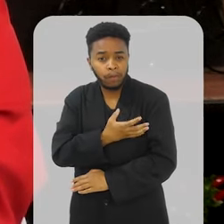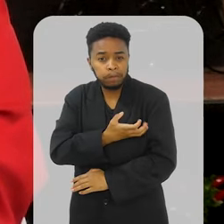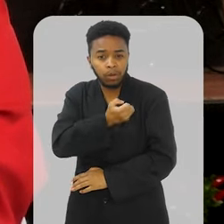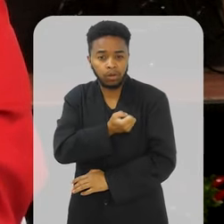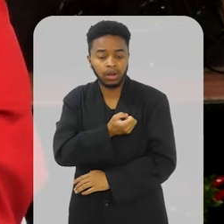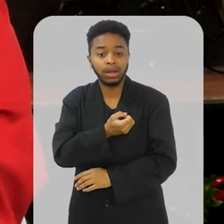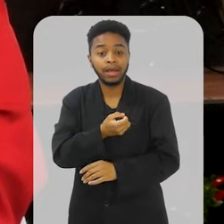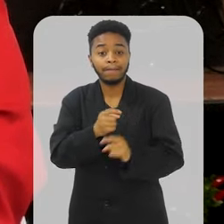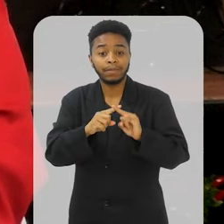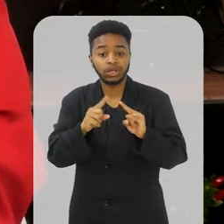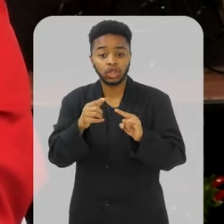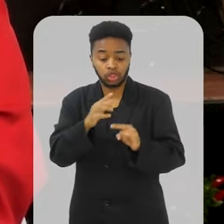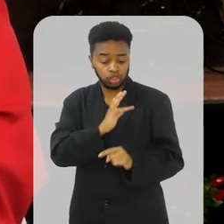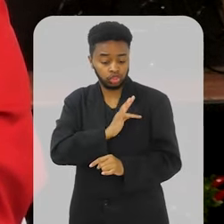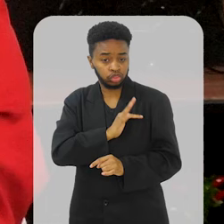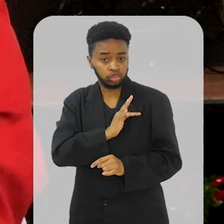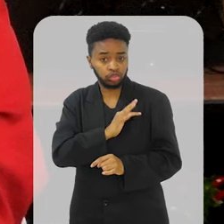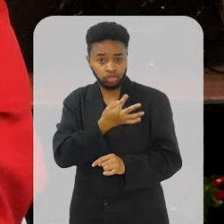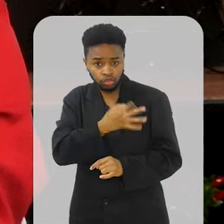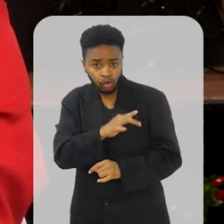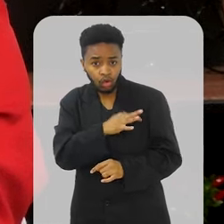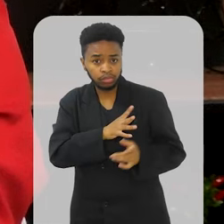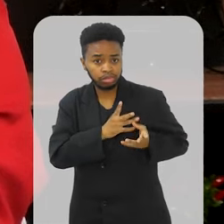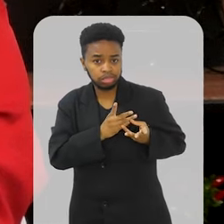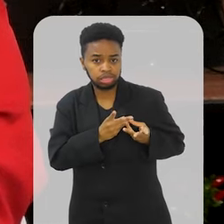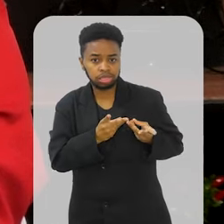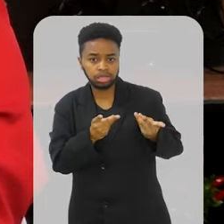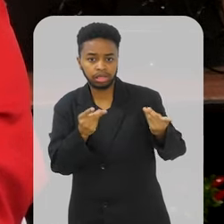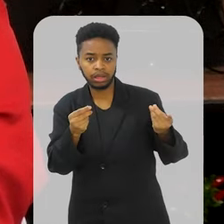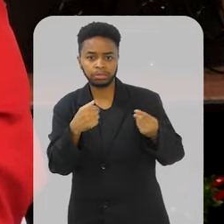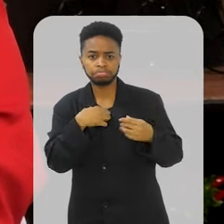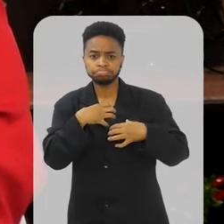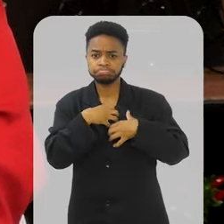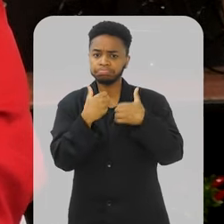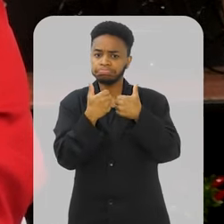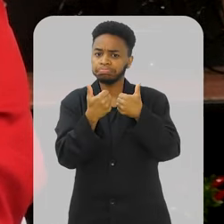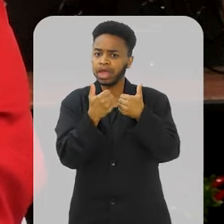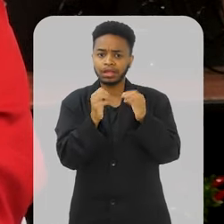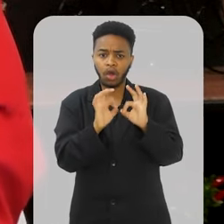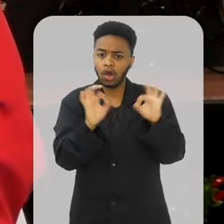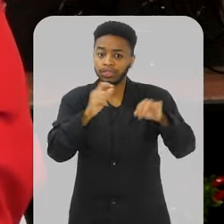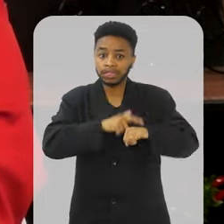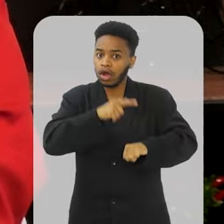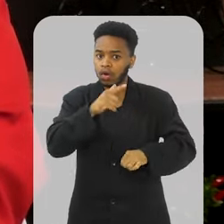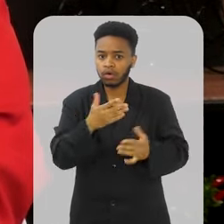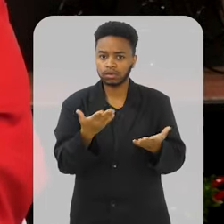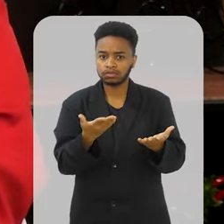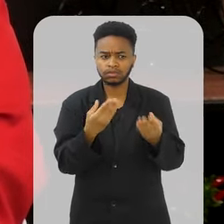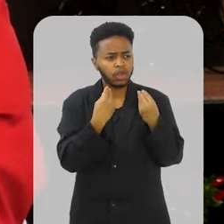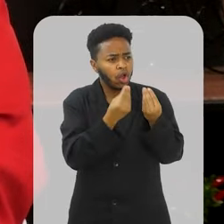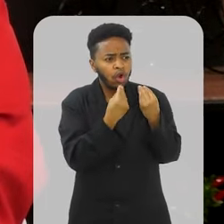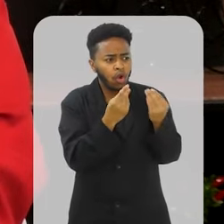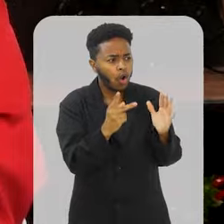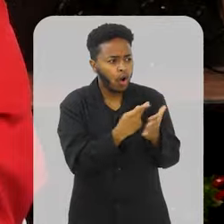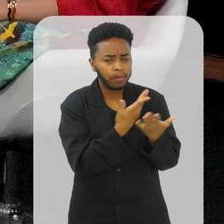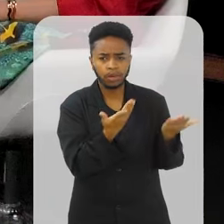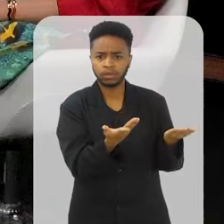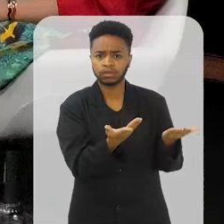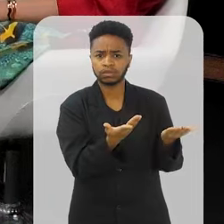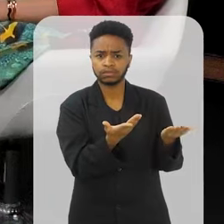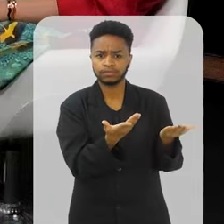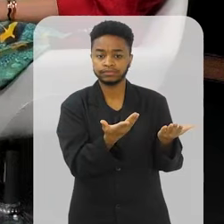e graças a Deus a dor passou fiquei bem fiquei ótima como é que foi sua intuição